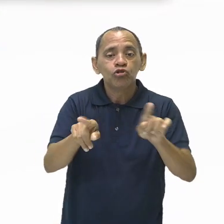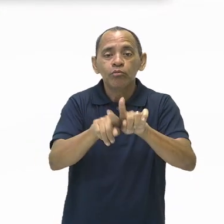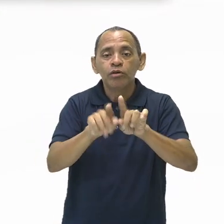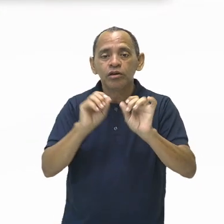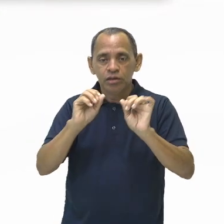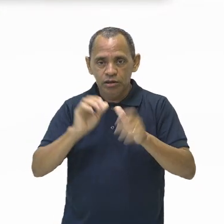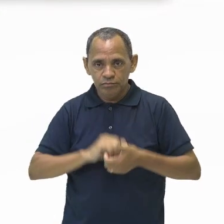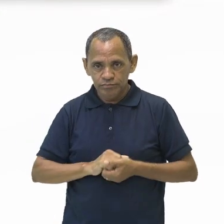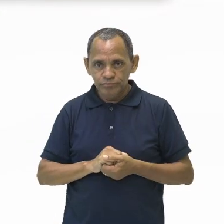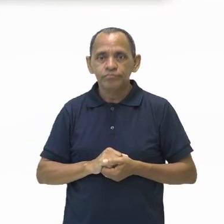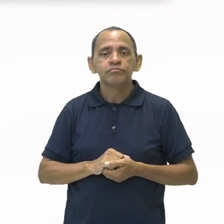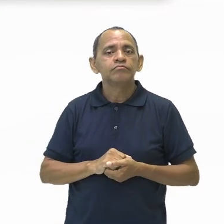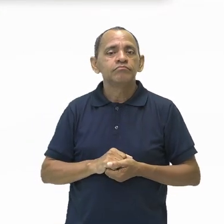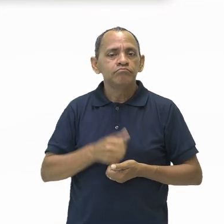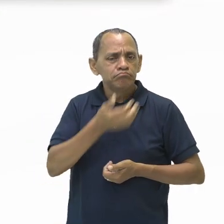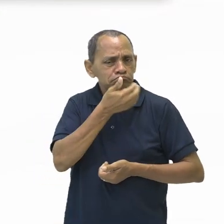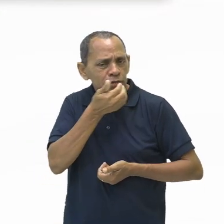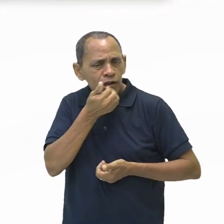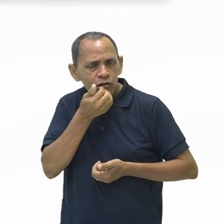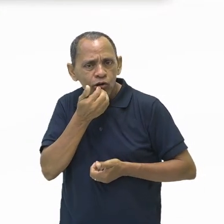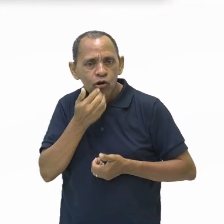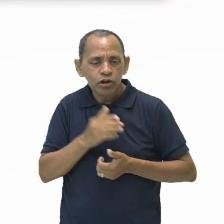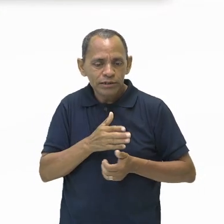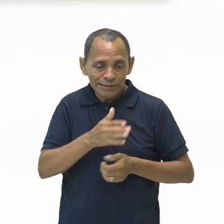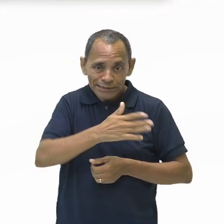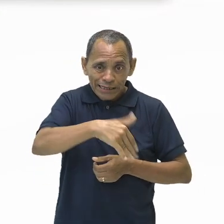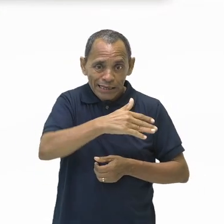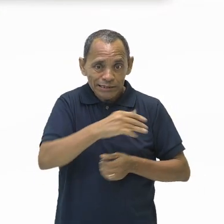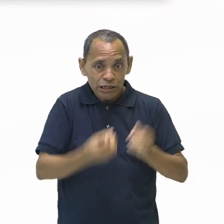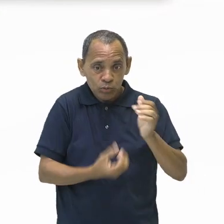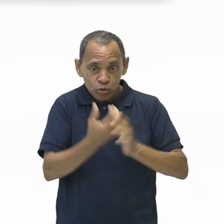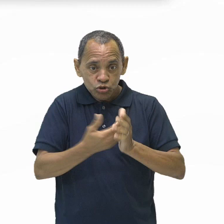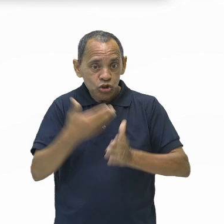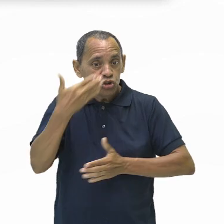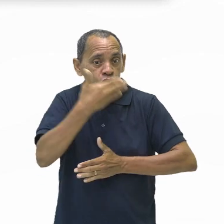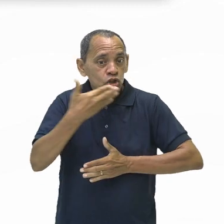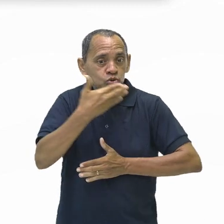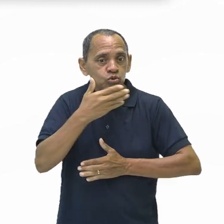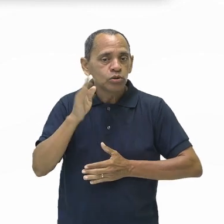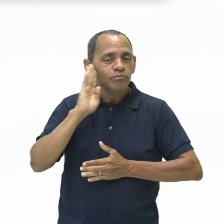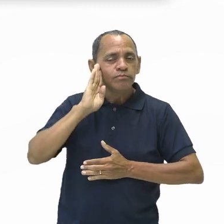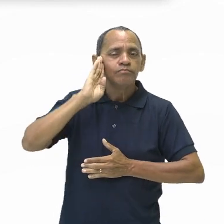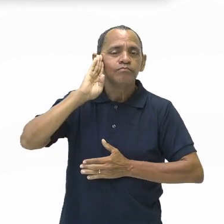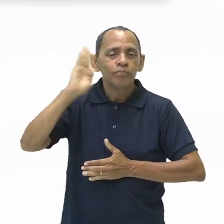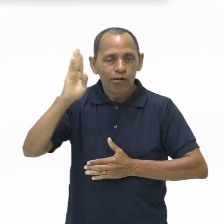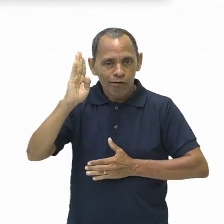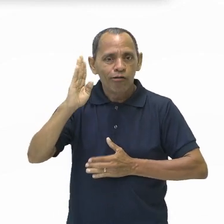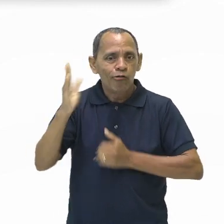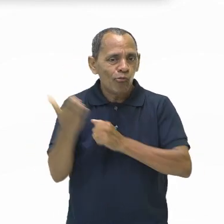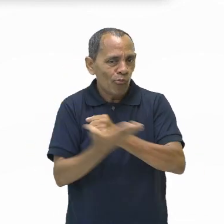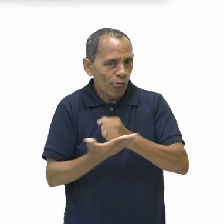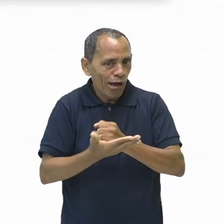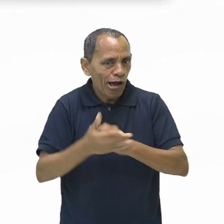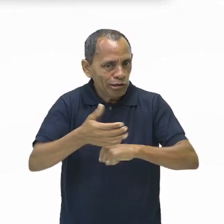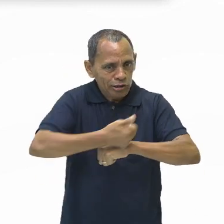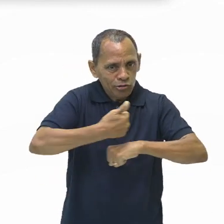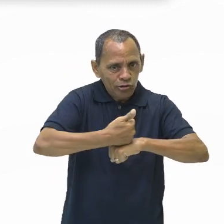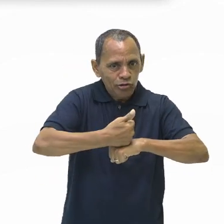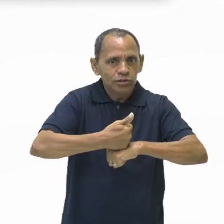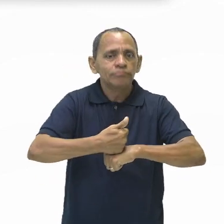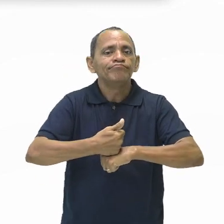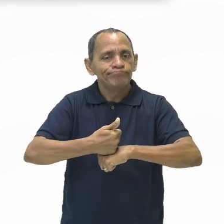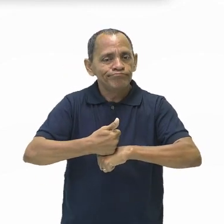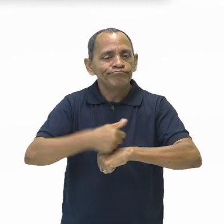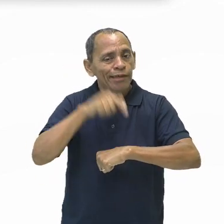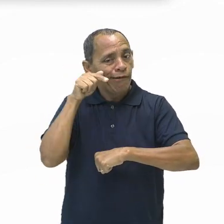na modernização dos engenhos de açúcar, que era a principal fonte de riqueza da colônia. Então, ele compreendia